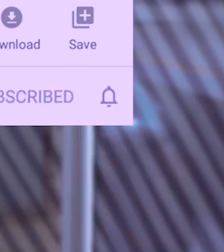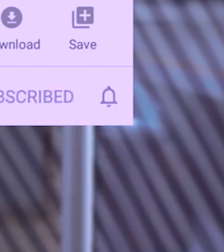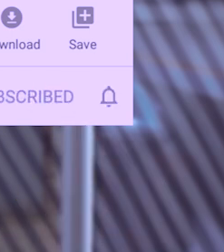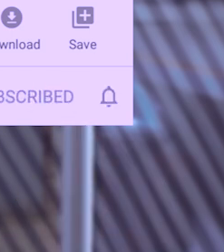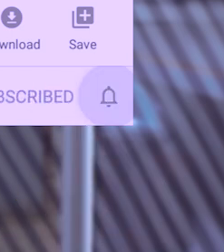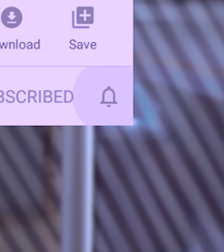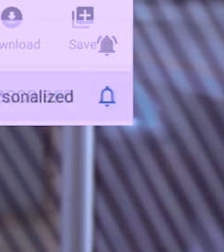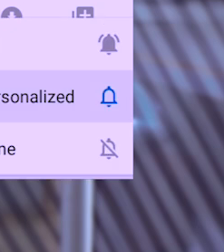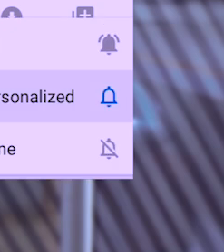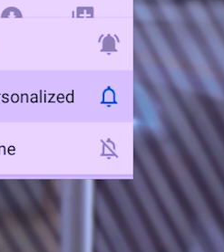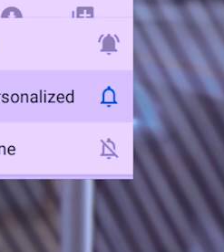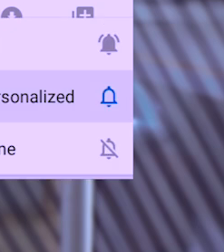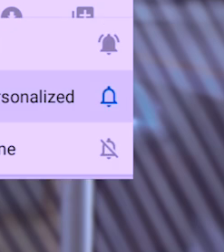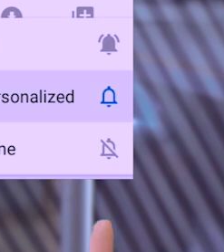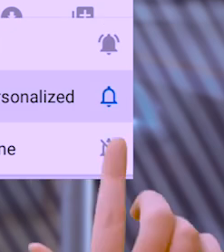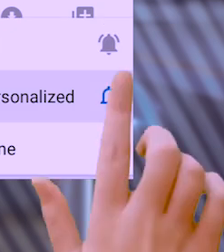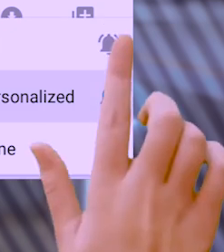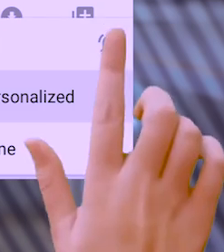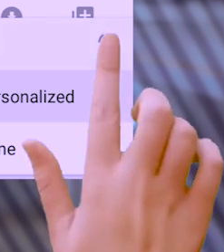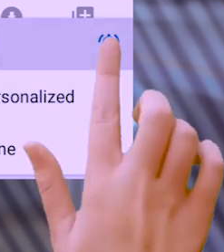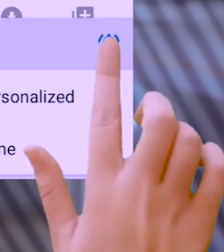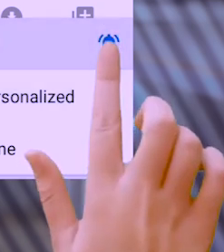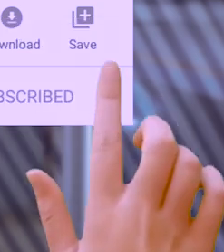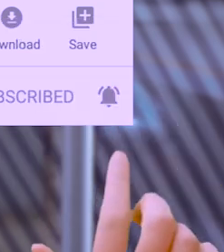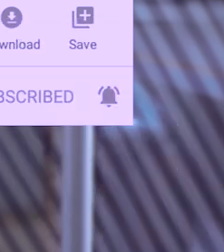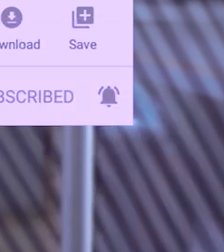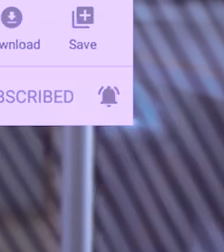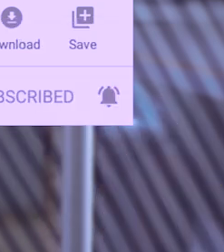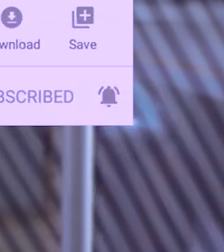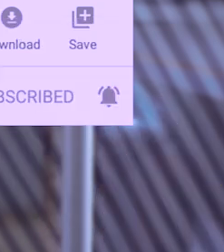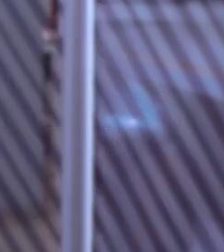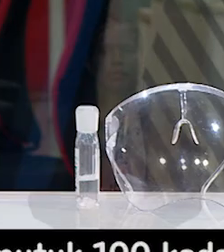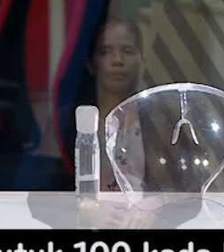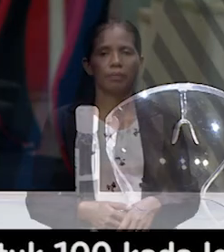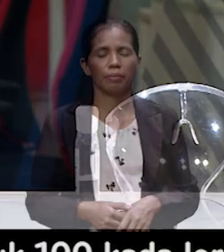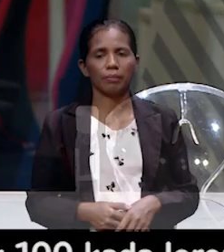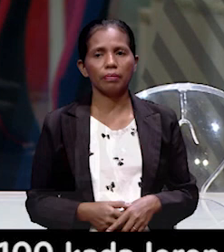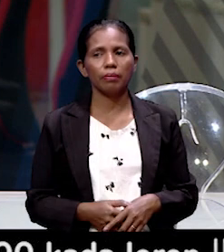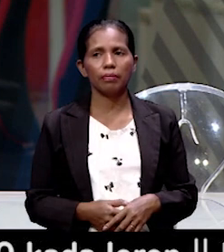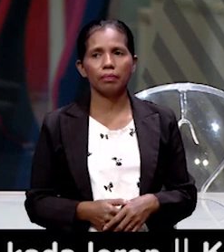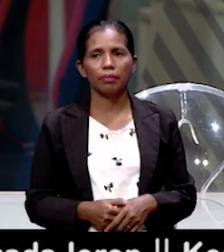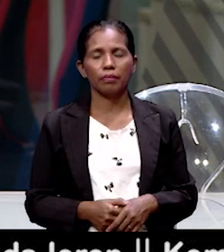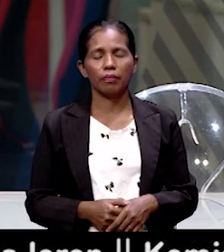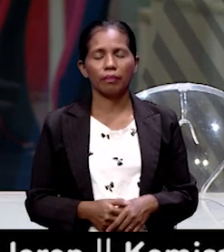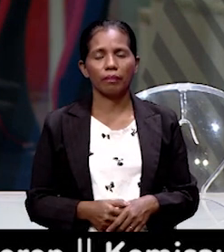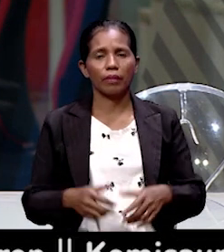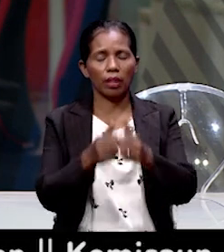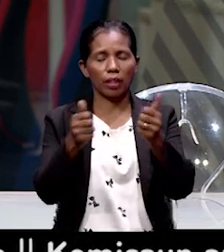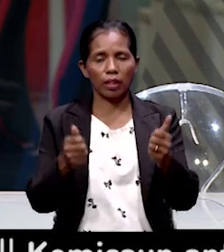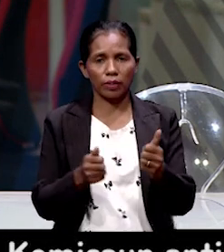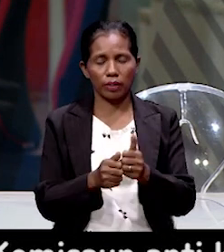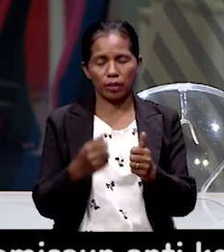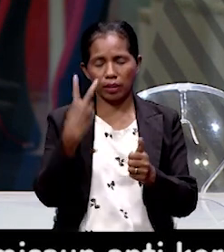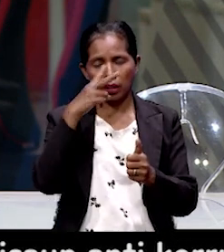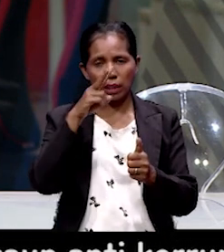no hanehan botão notificação atunune la bele la com informação fom husiami. Associação Pesquisa